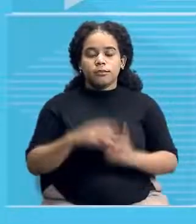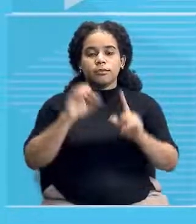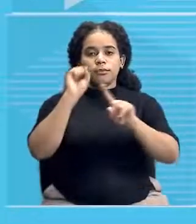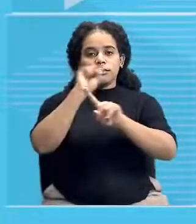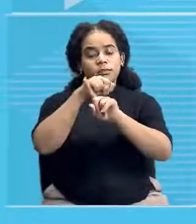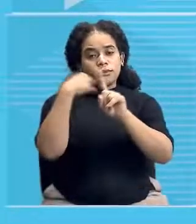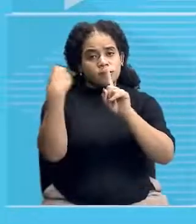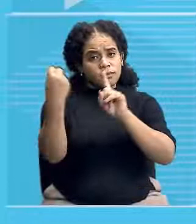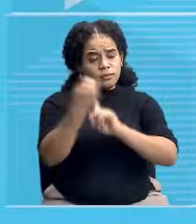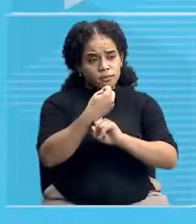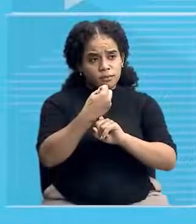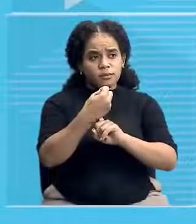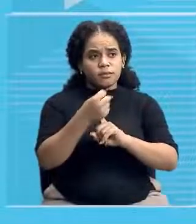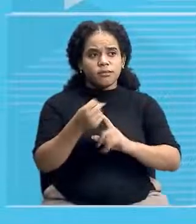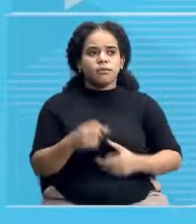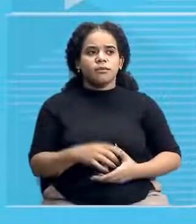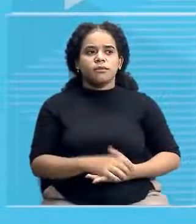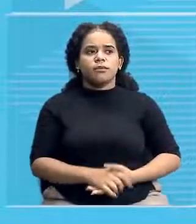Sociologia